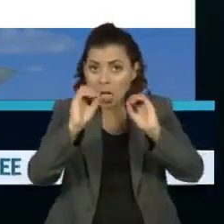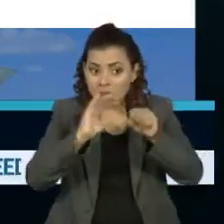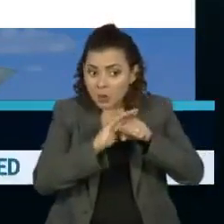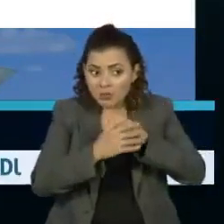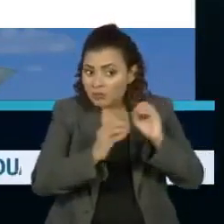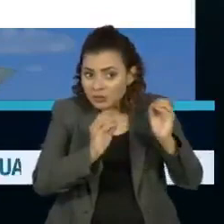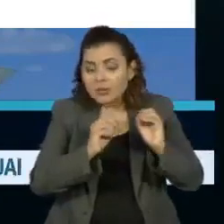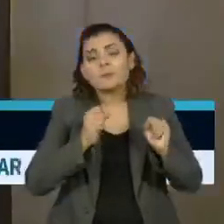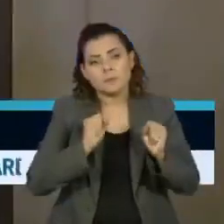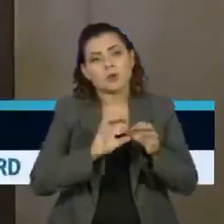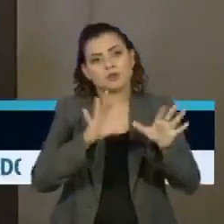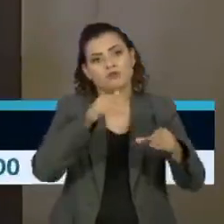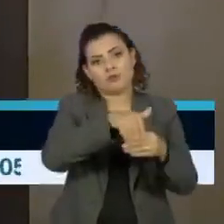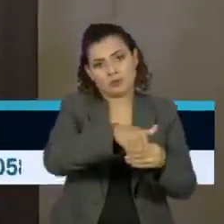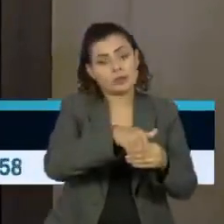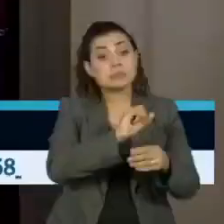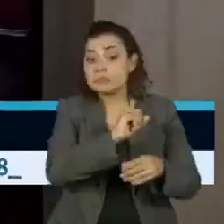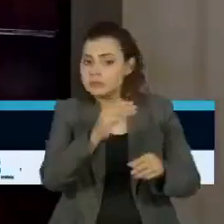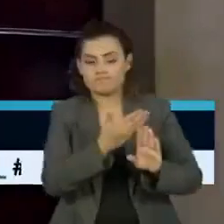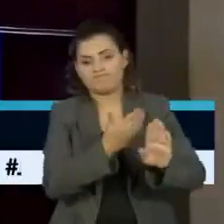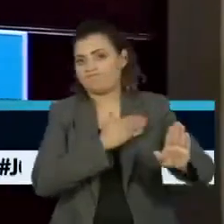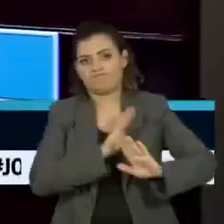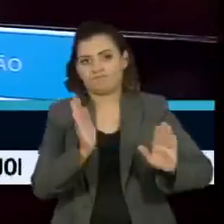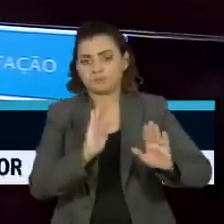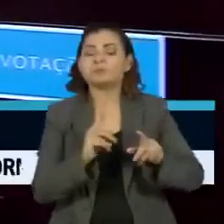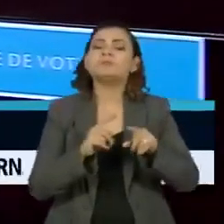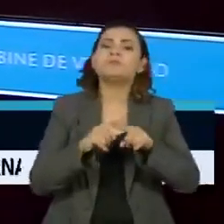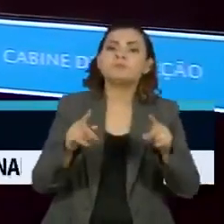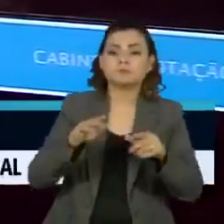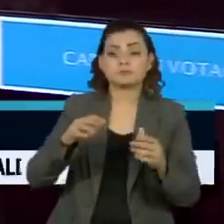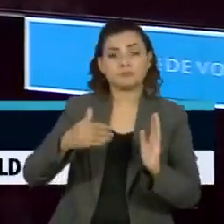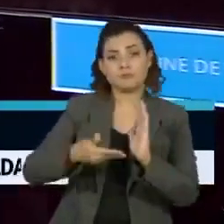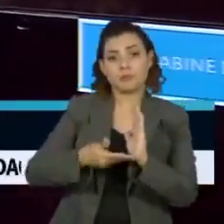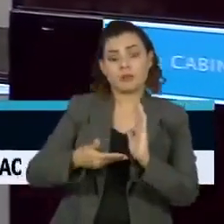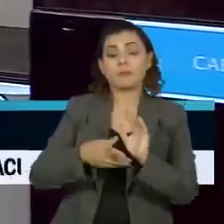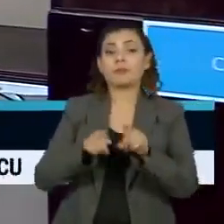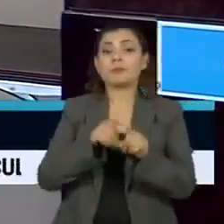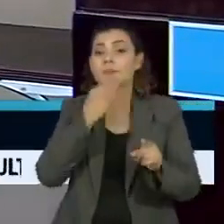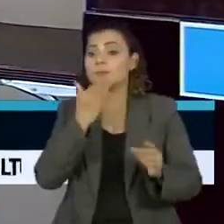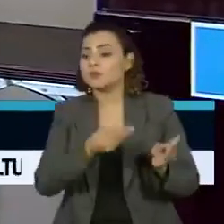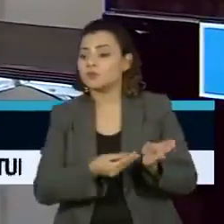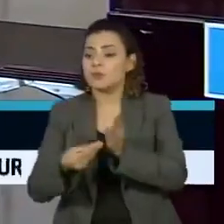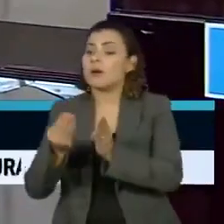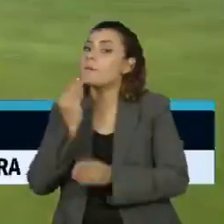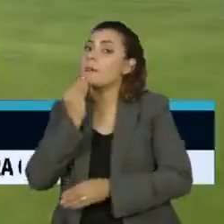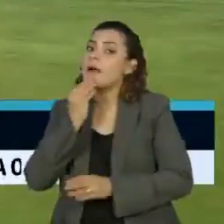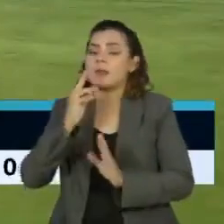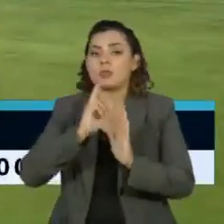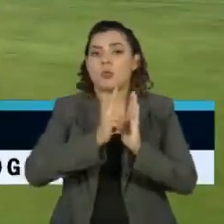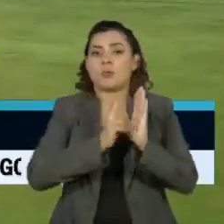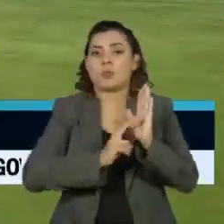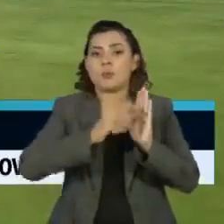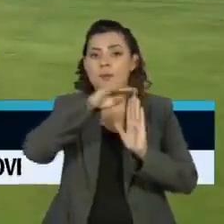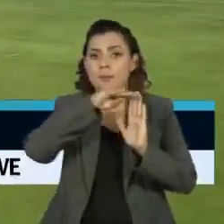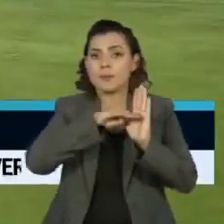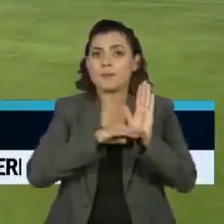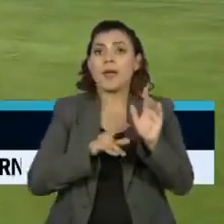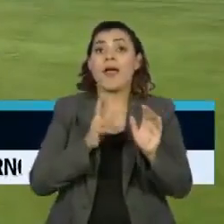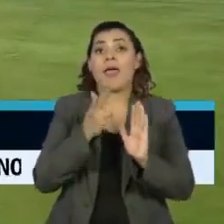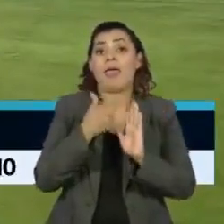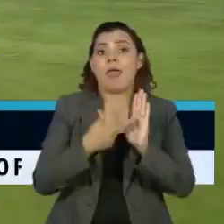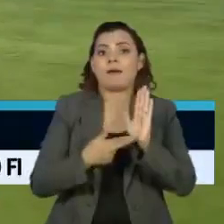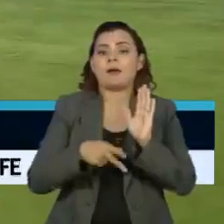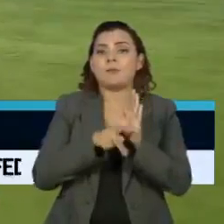os da Covid-19. A bancada do PSOL na Câmara encaminhou ao ainda presidente Rodrigo Maia uma lista de sugestões e medidas